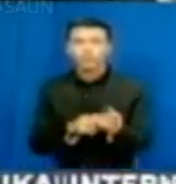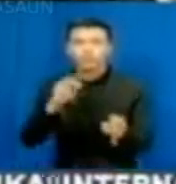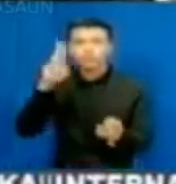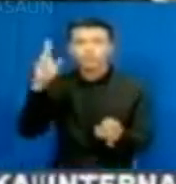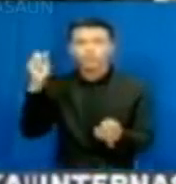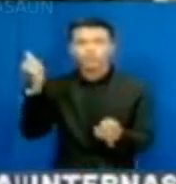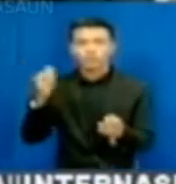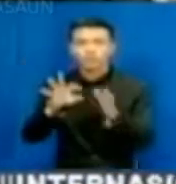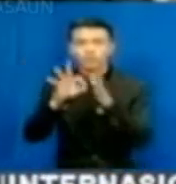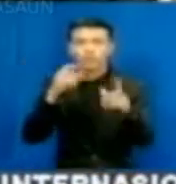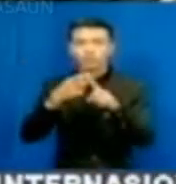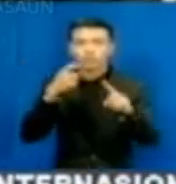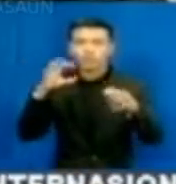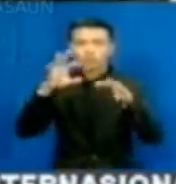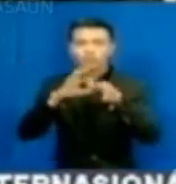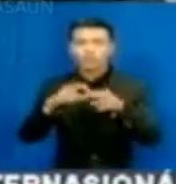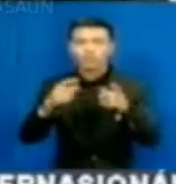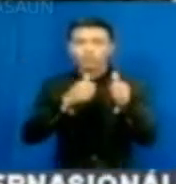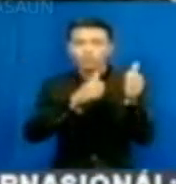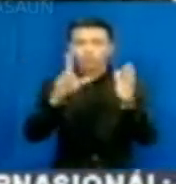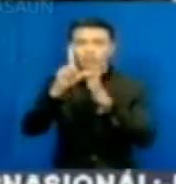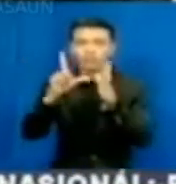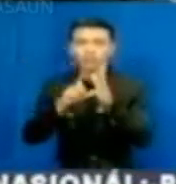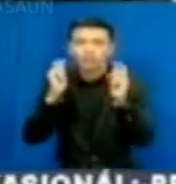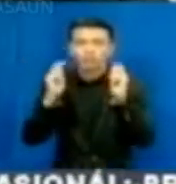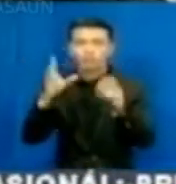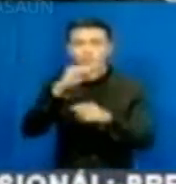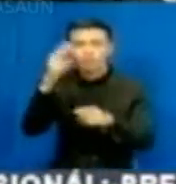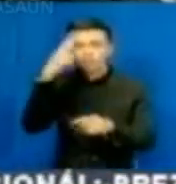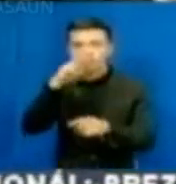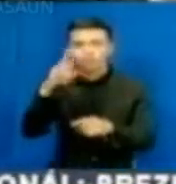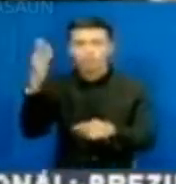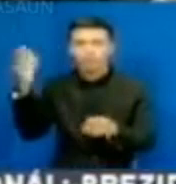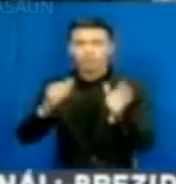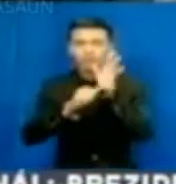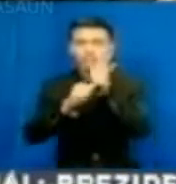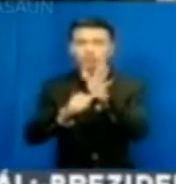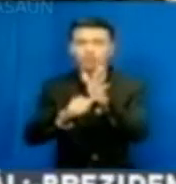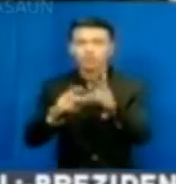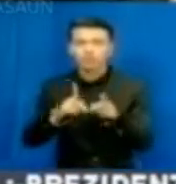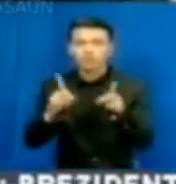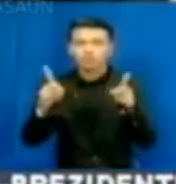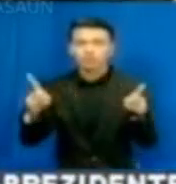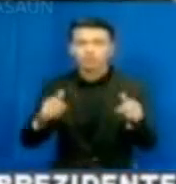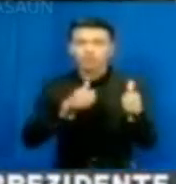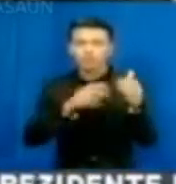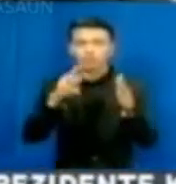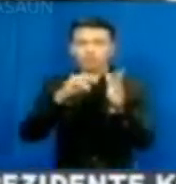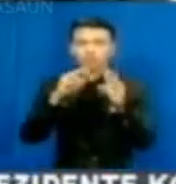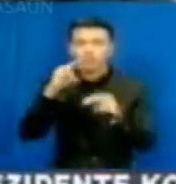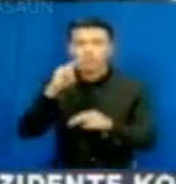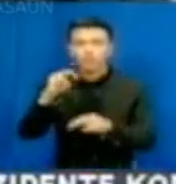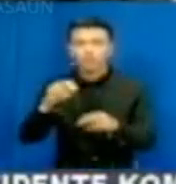Heta gusi candidato Sira, tuir lista resultado teste no avaliação iha anúncio público. Tuir nia,